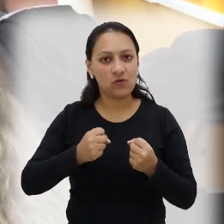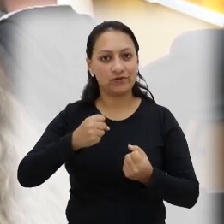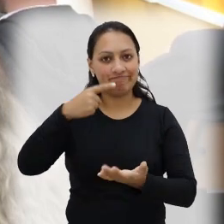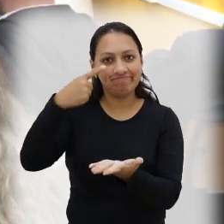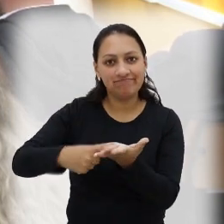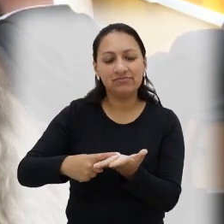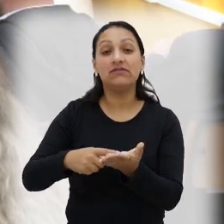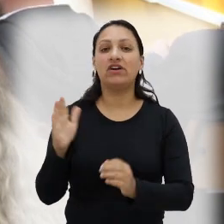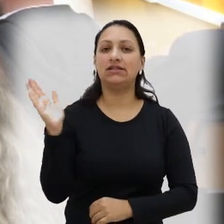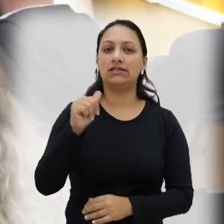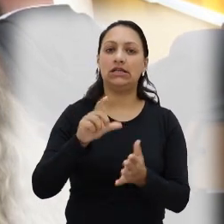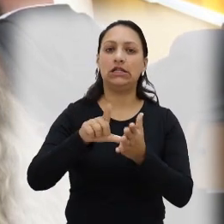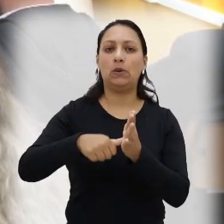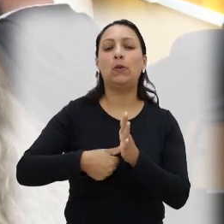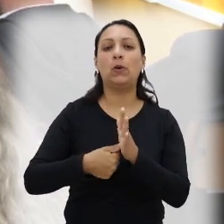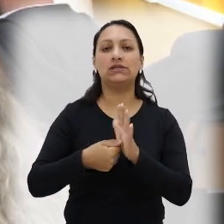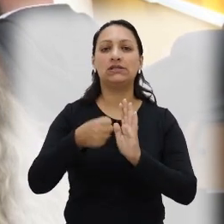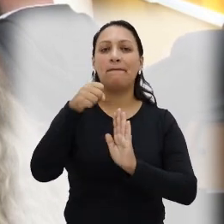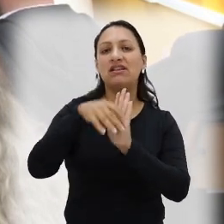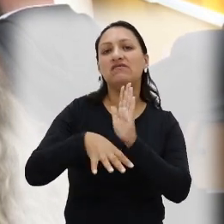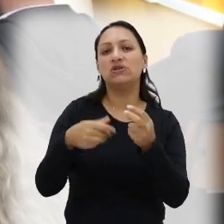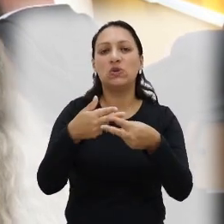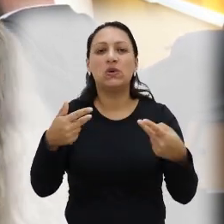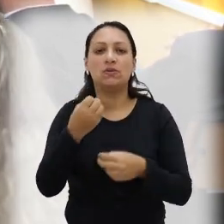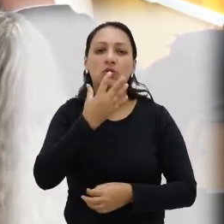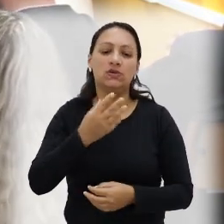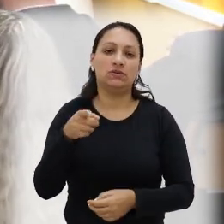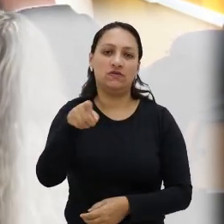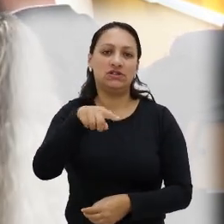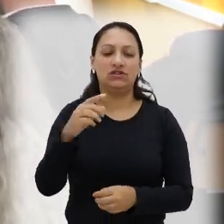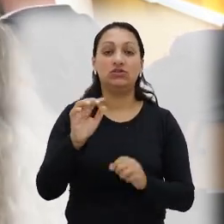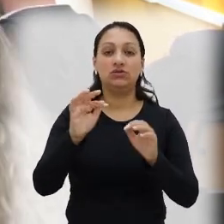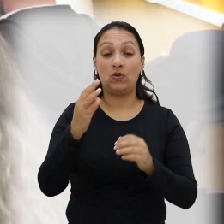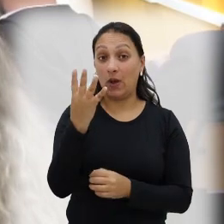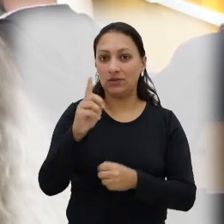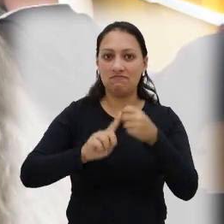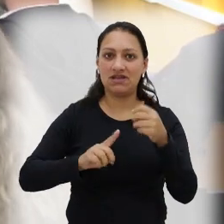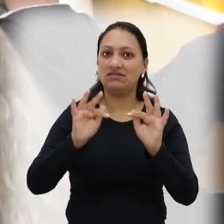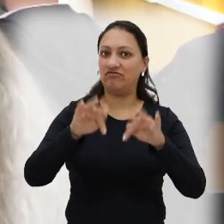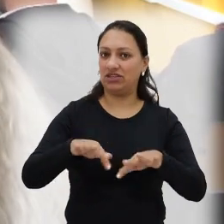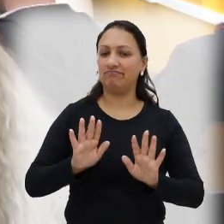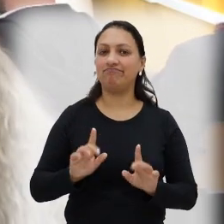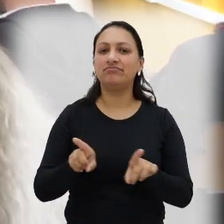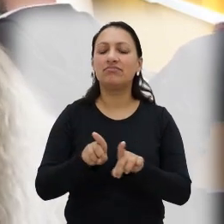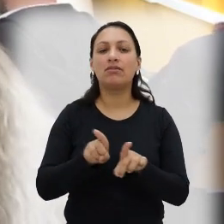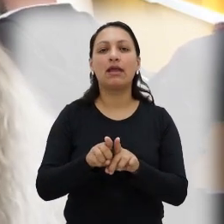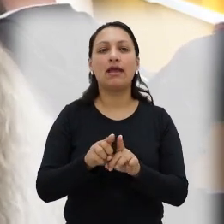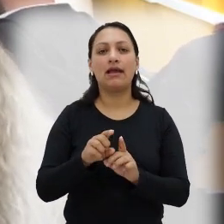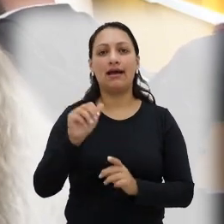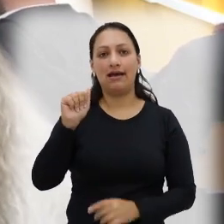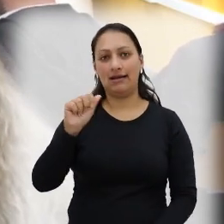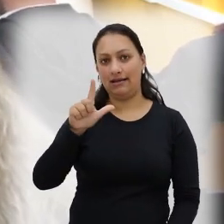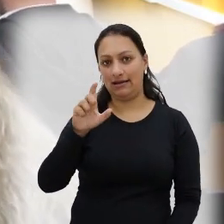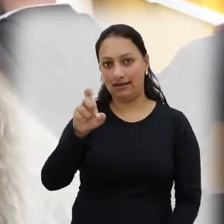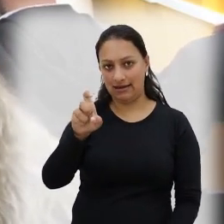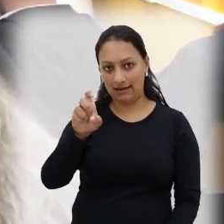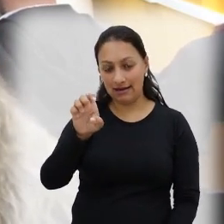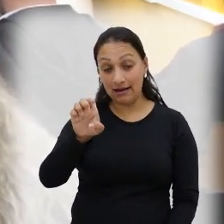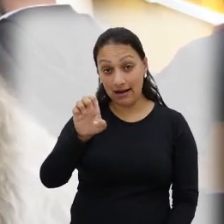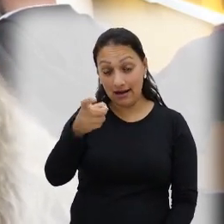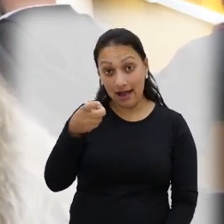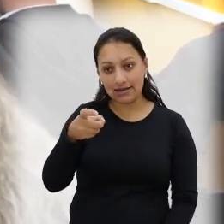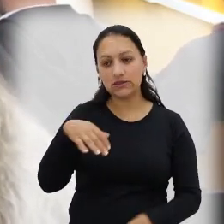muitos benefícios para vocês ao final dos 4 meses. E eu acho que também cabe reforçar uma fala que o Alex fez quando estava